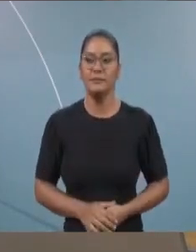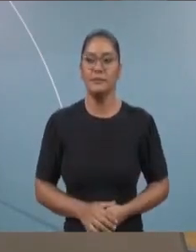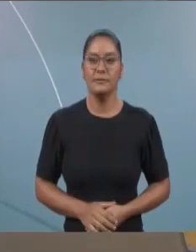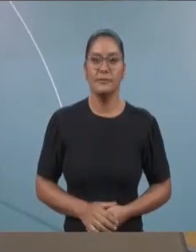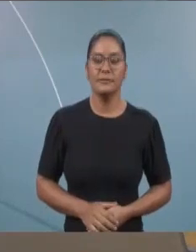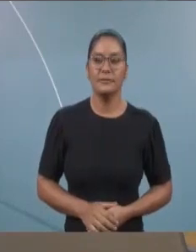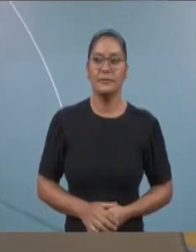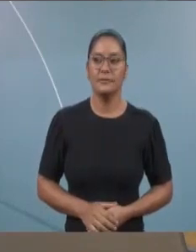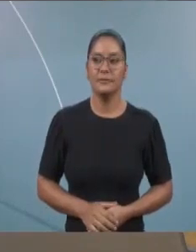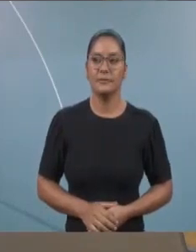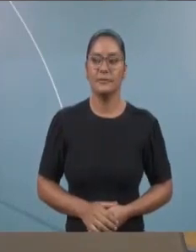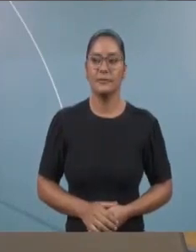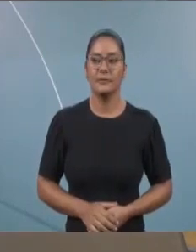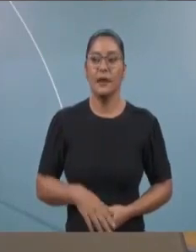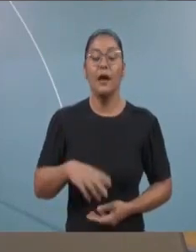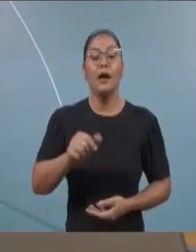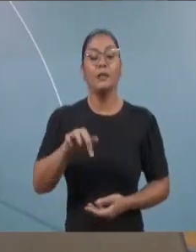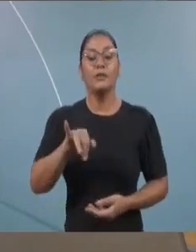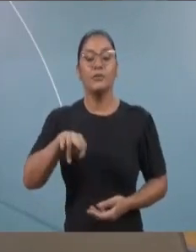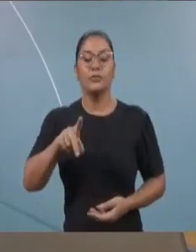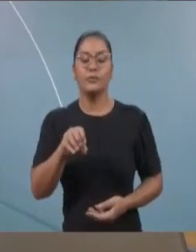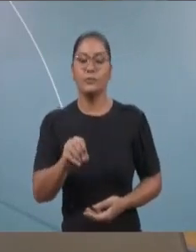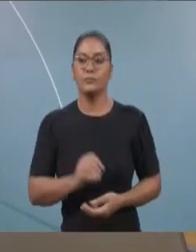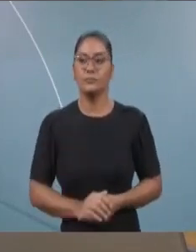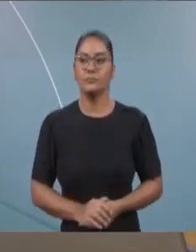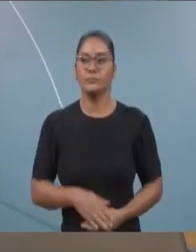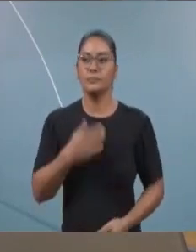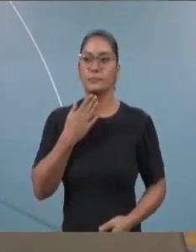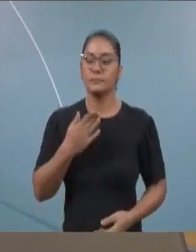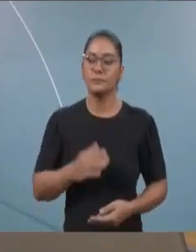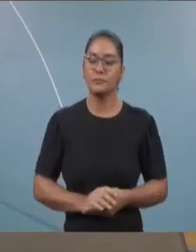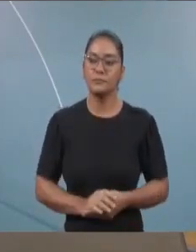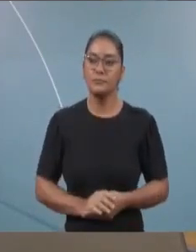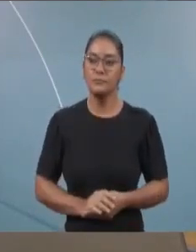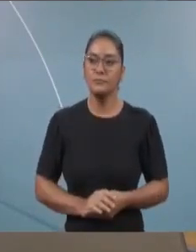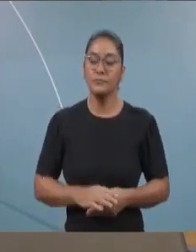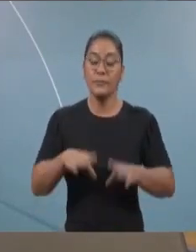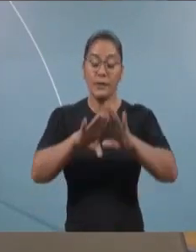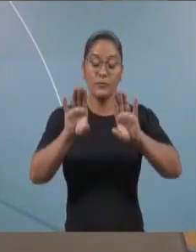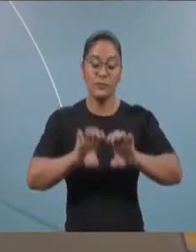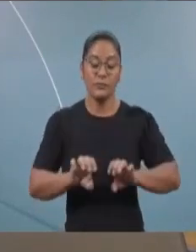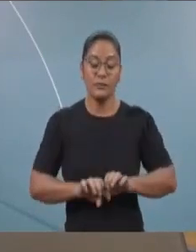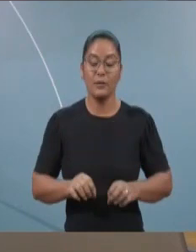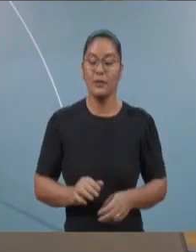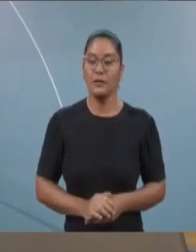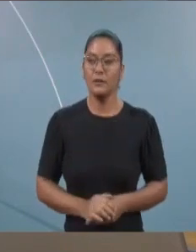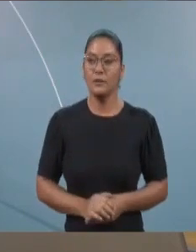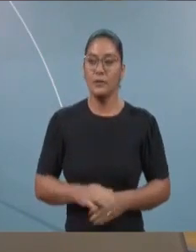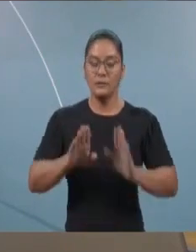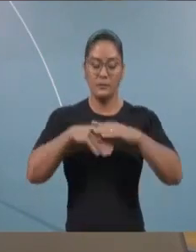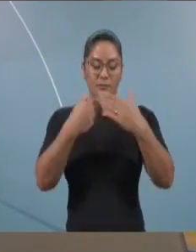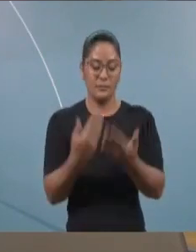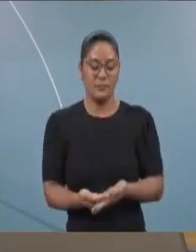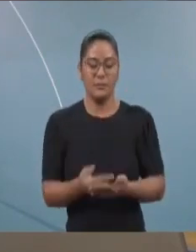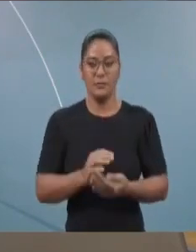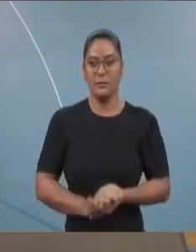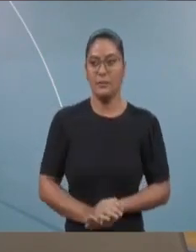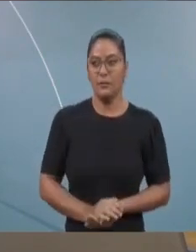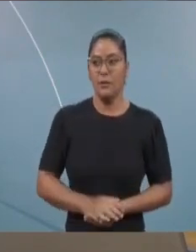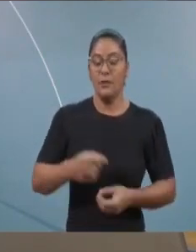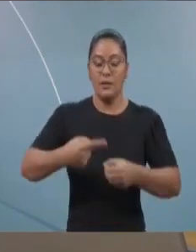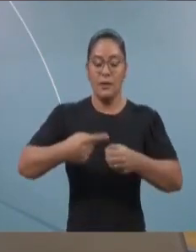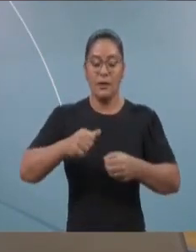requerimento Deputado adto di a manutenção das estruturas físicas das hisas das escolas estaduais no município de